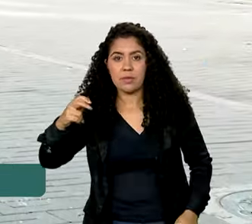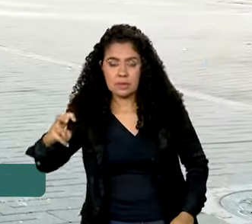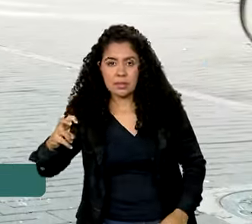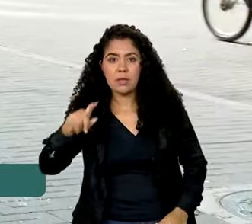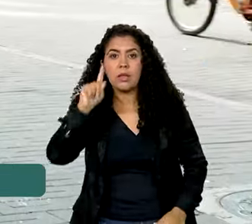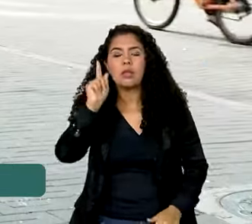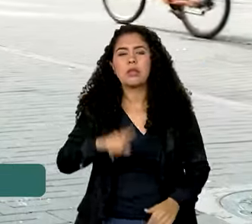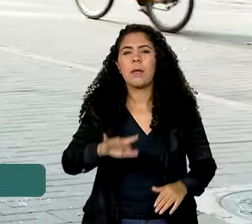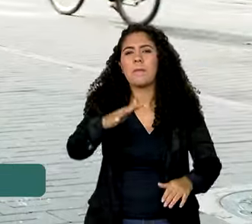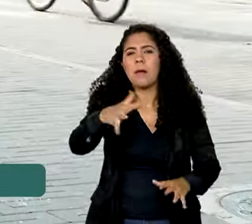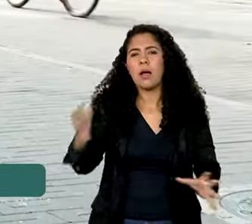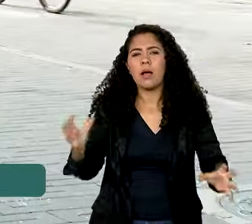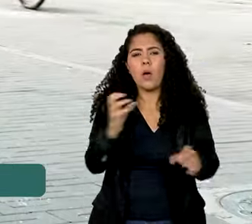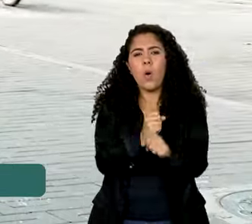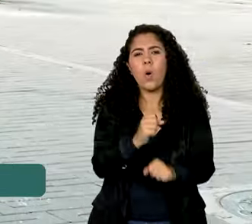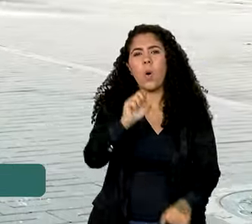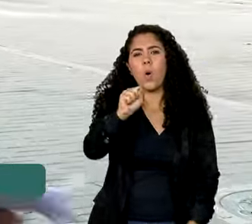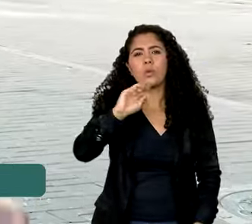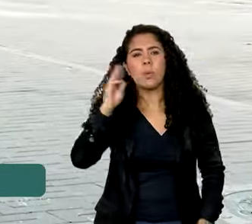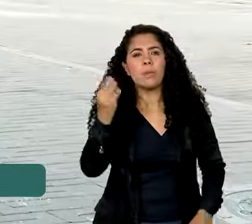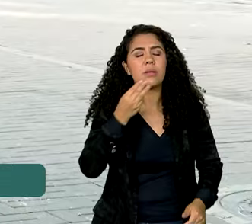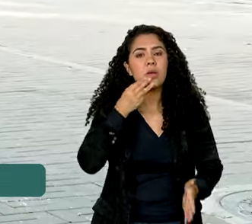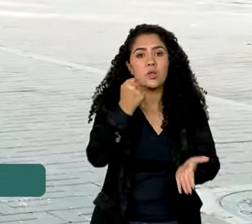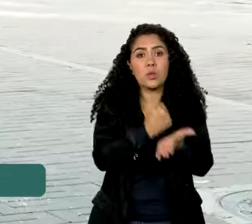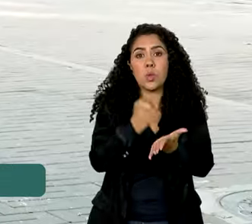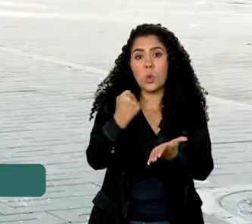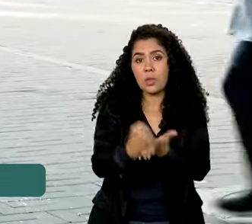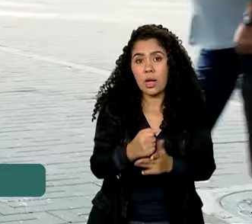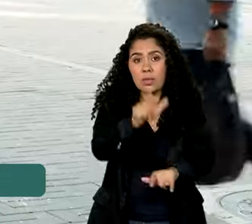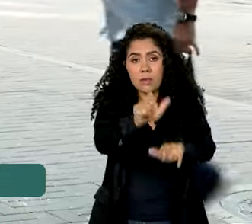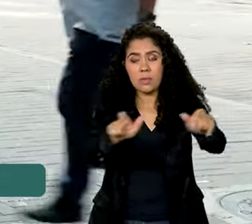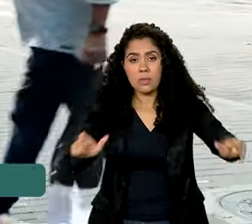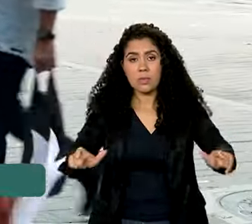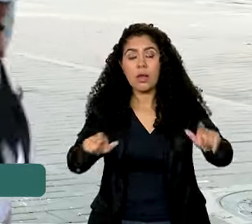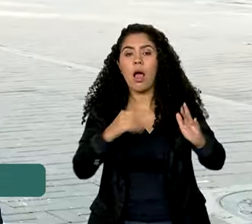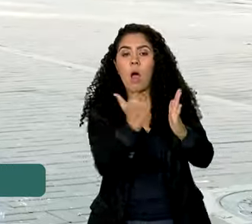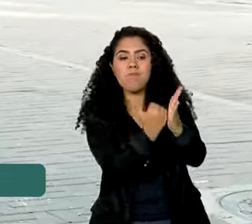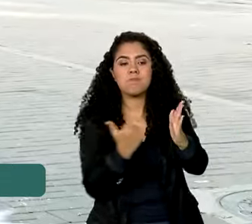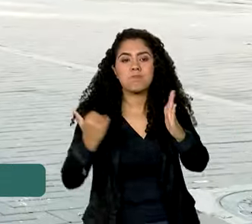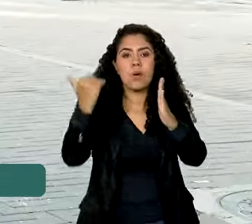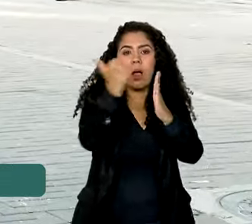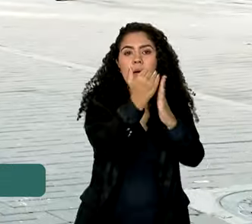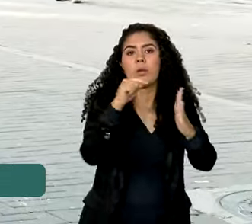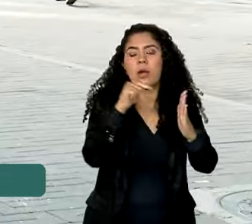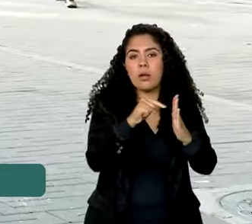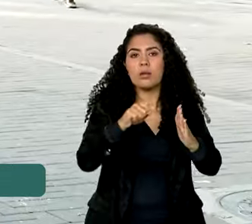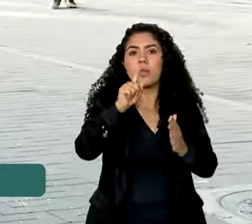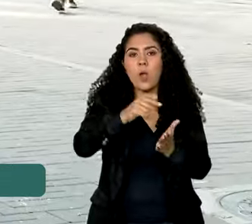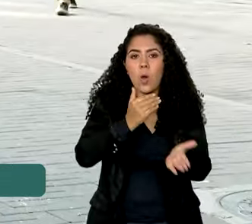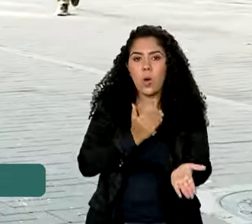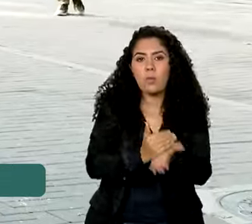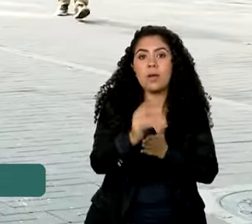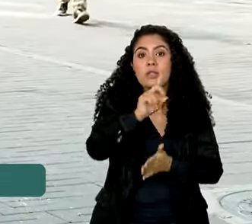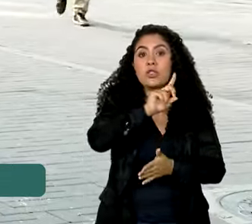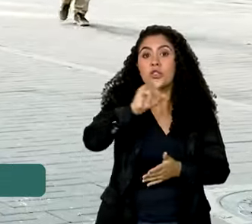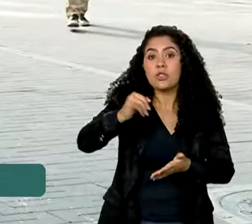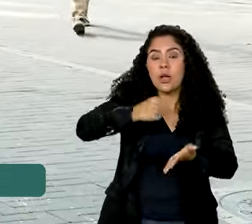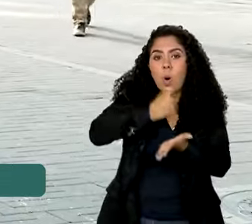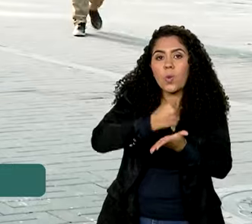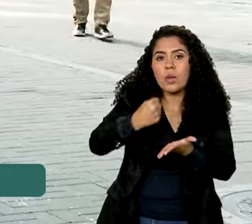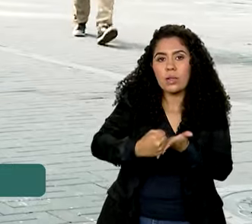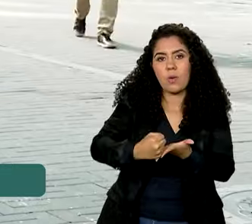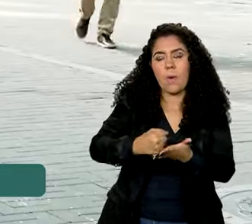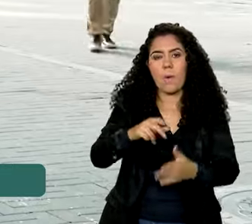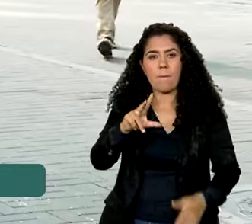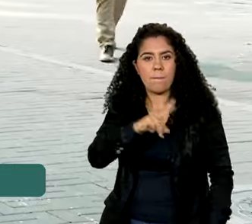8 milhões de beneficiários. Esse aumento poderá ser aplicado a partir da data de contratação do plano.